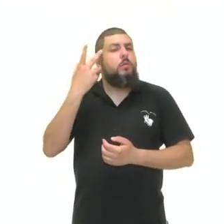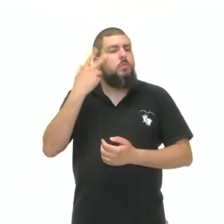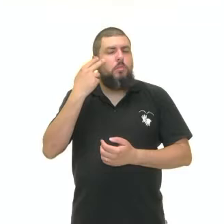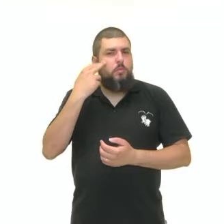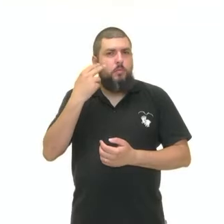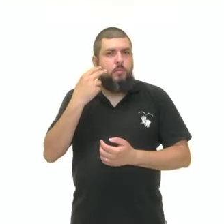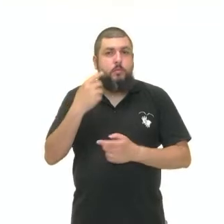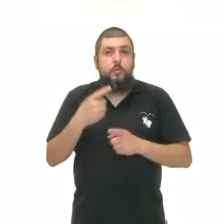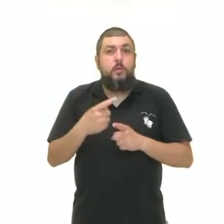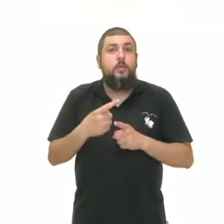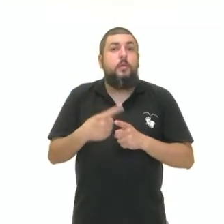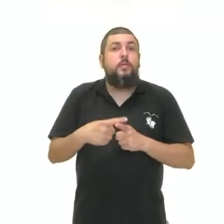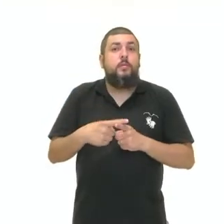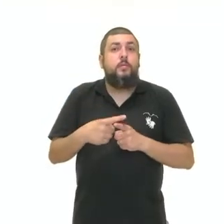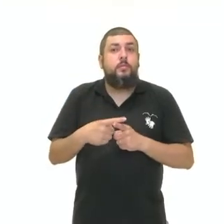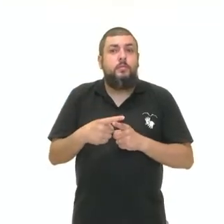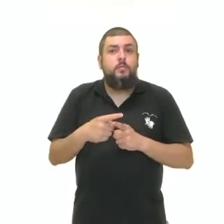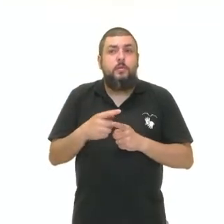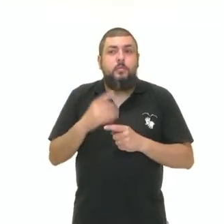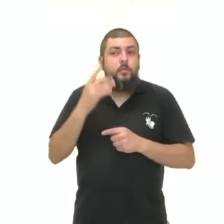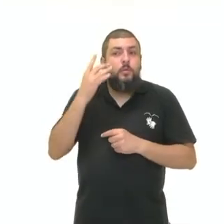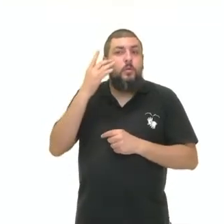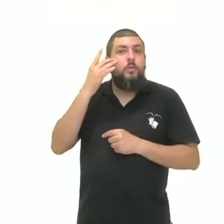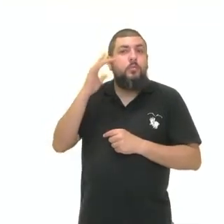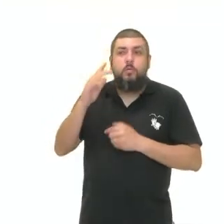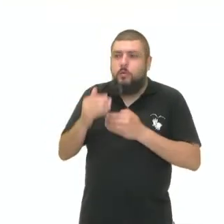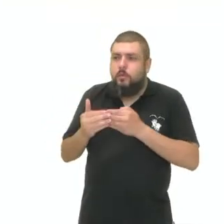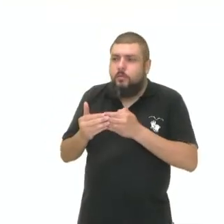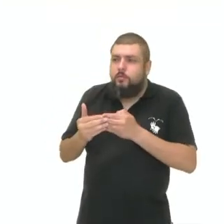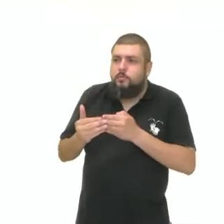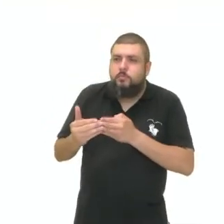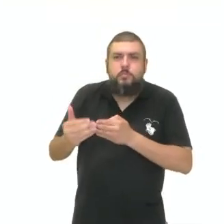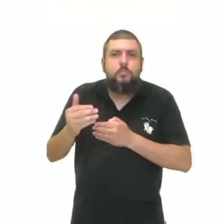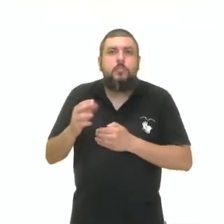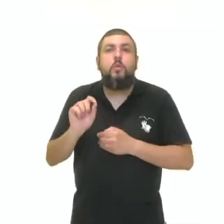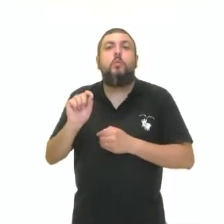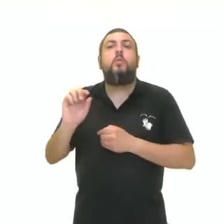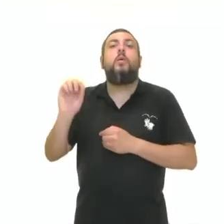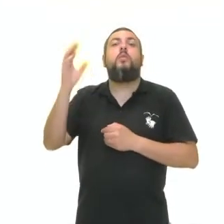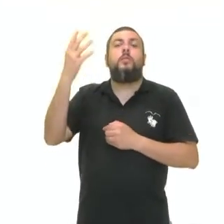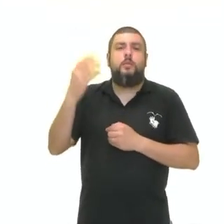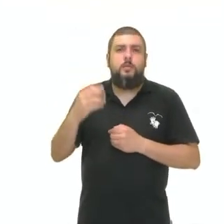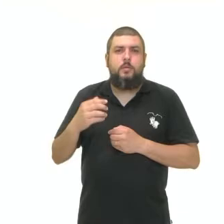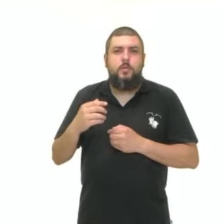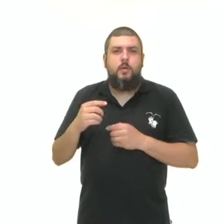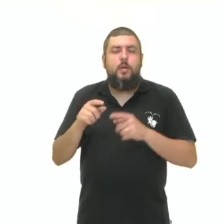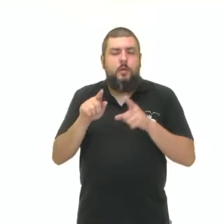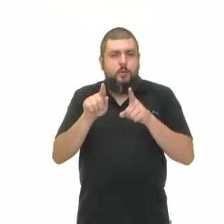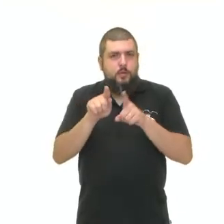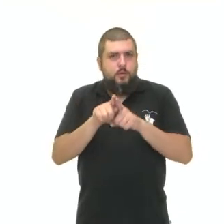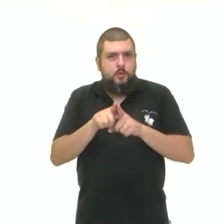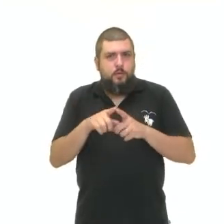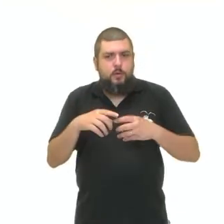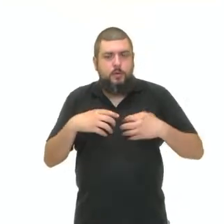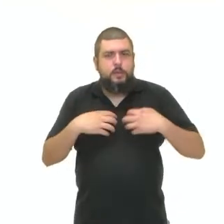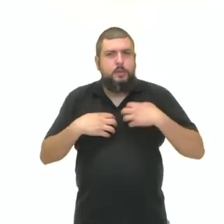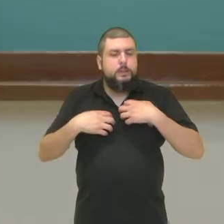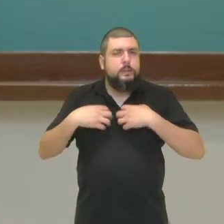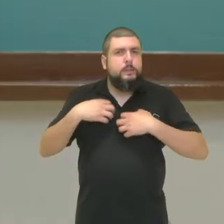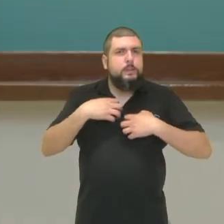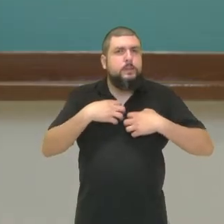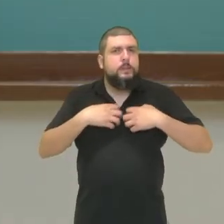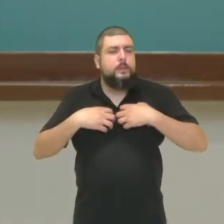terreno desconhecido, o ser humano. O desconforto é a chave para o equilíbrio de quem